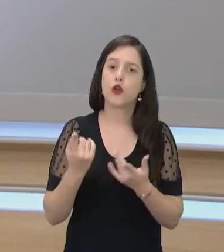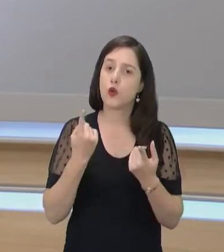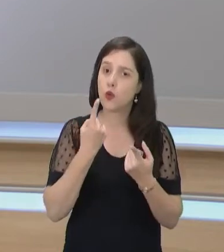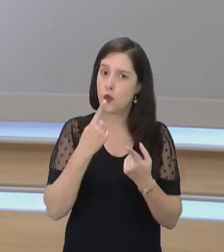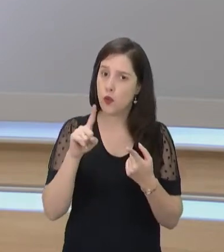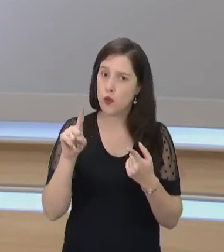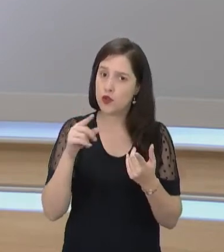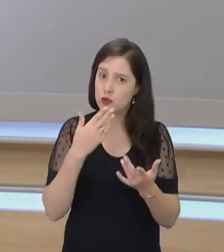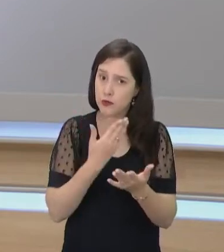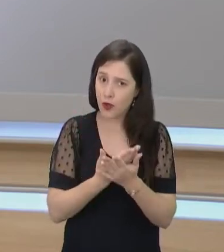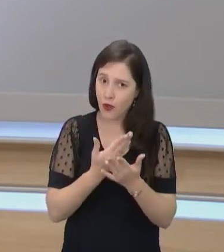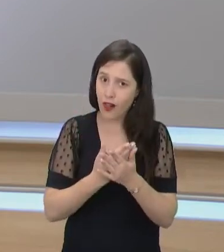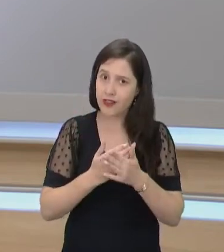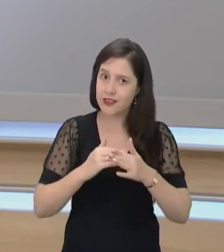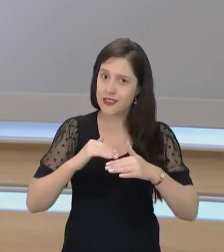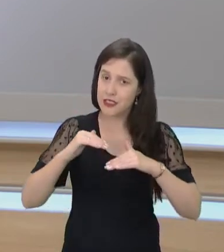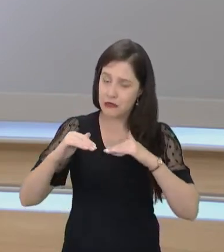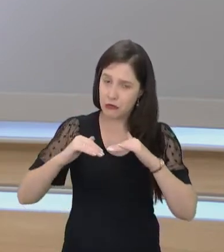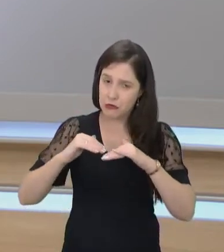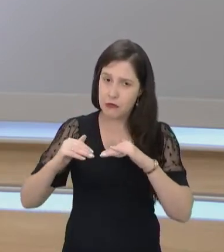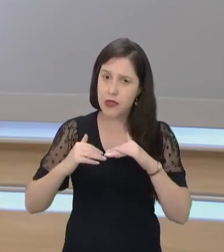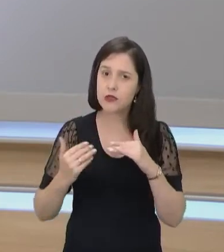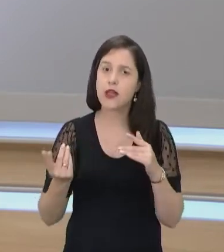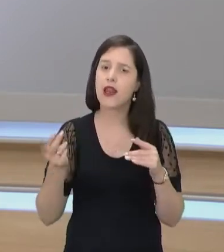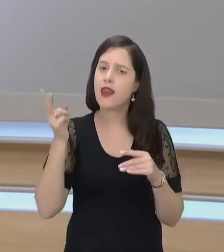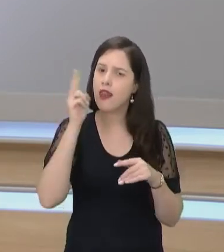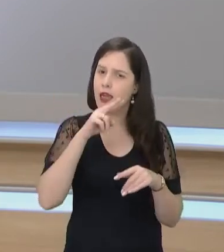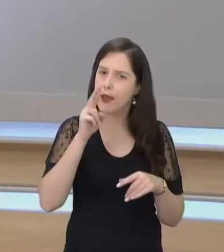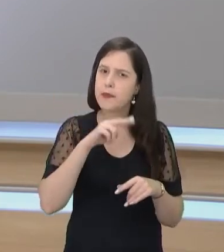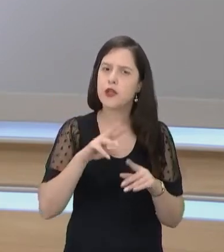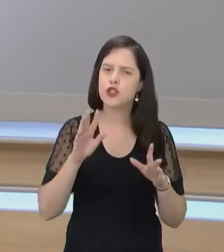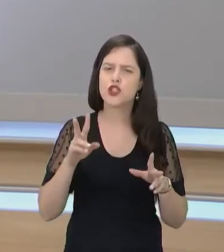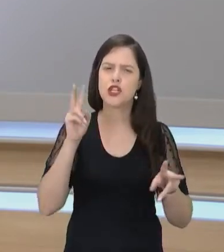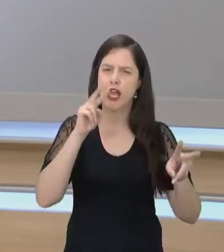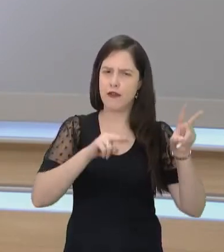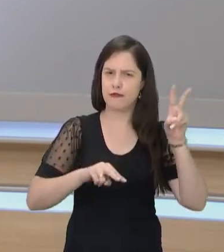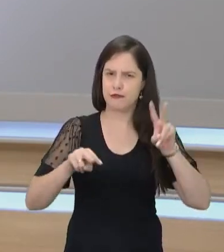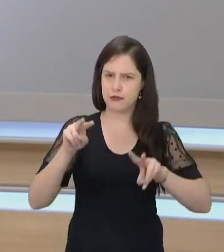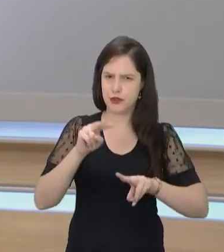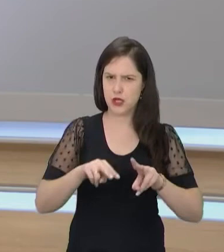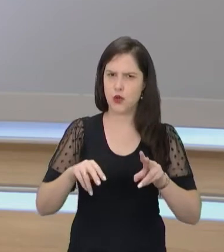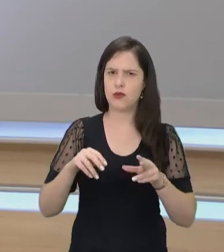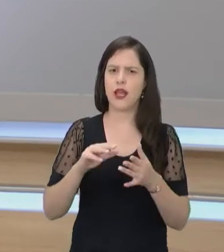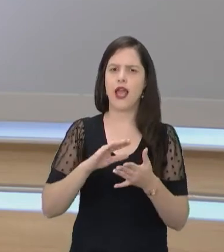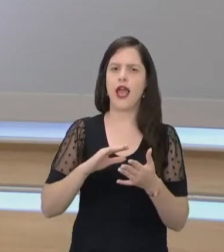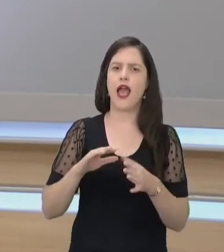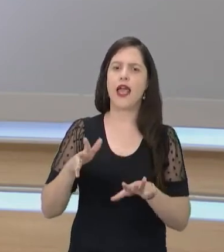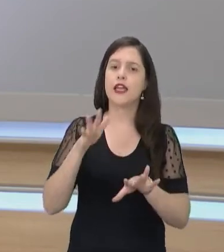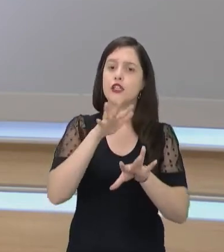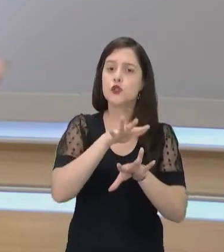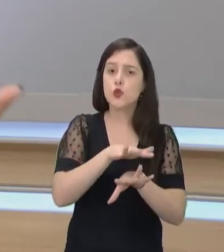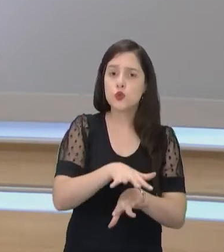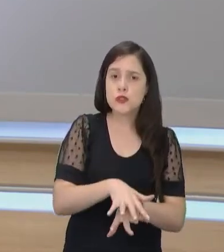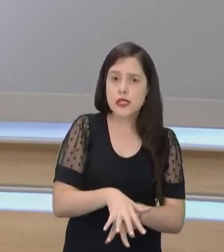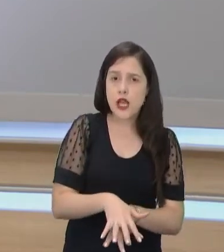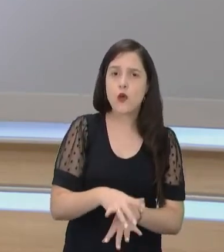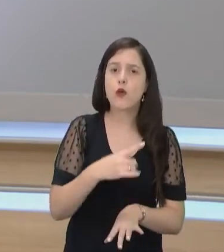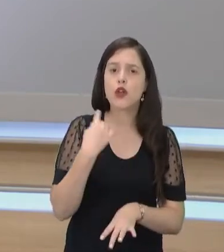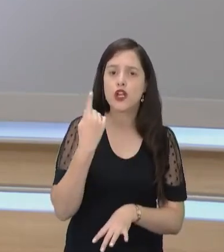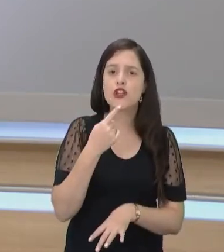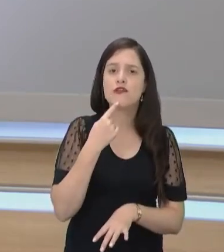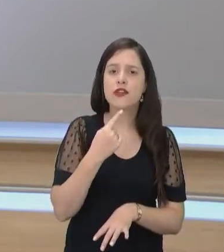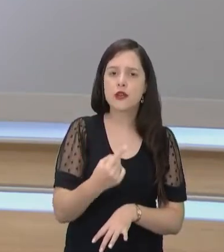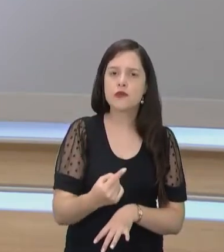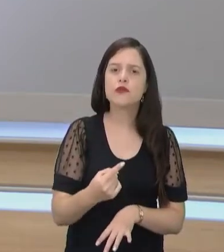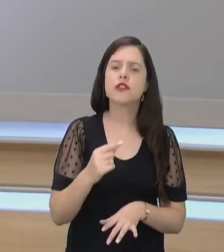aula de desenvolvimento, né? Lembrando que a gente já viu aí, estando na introdução, né? A gente falou para vocês